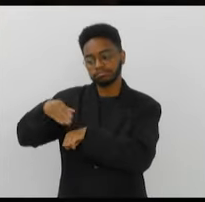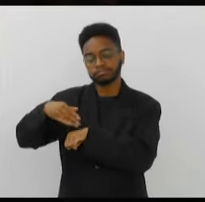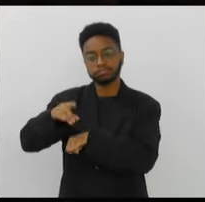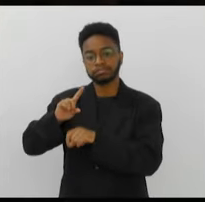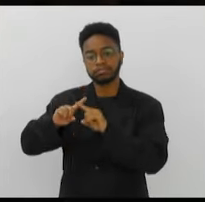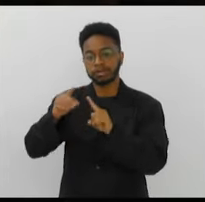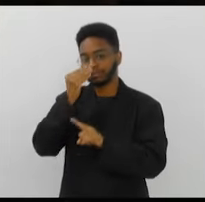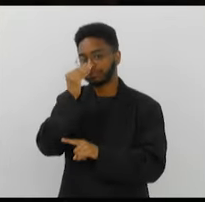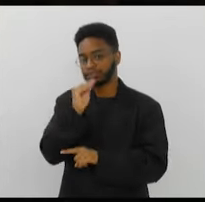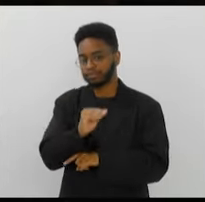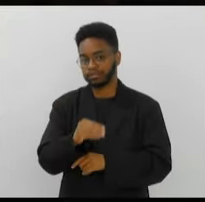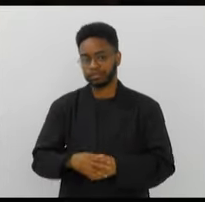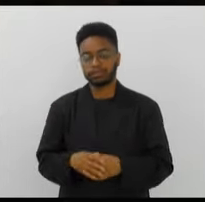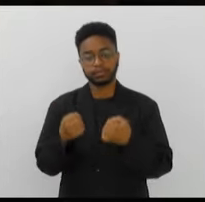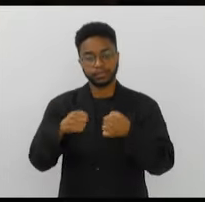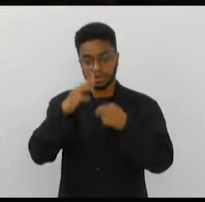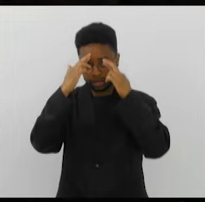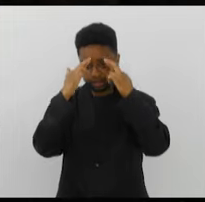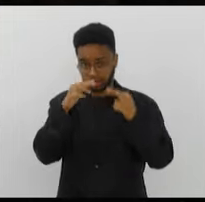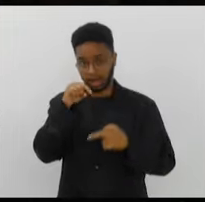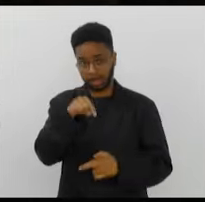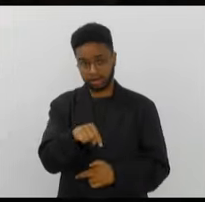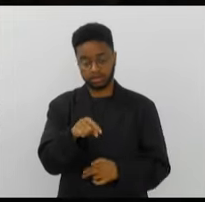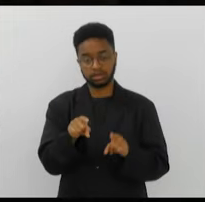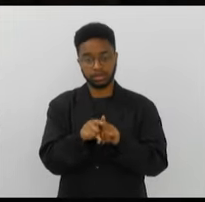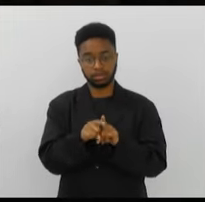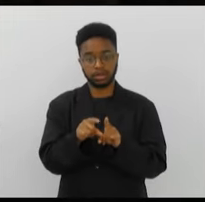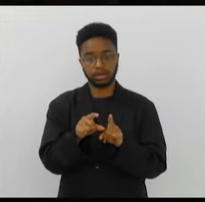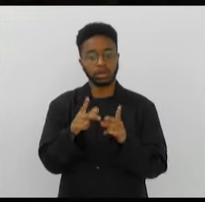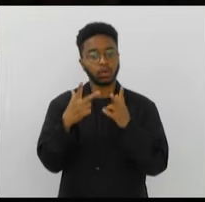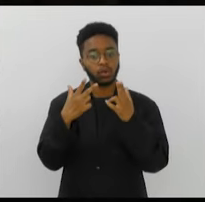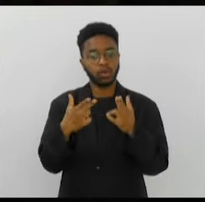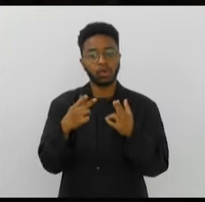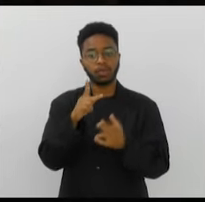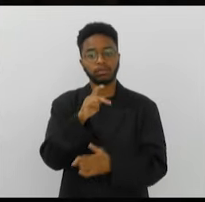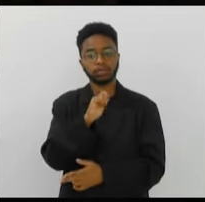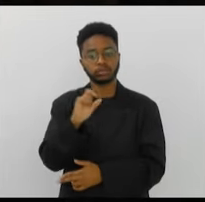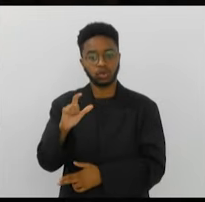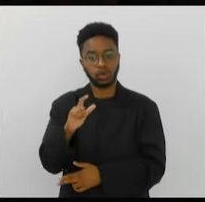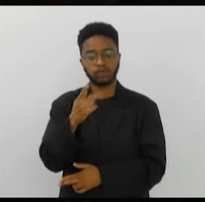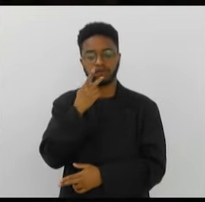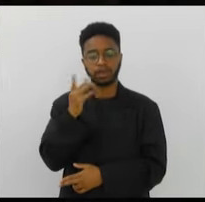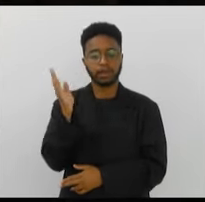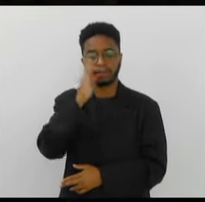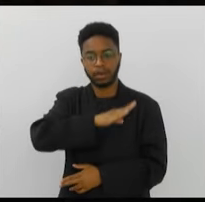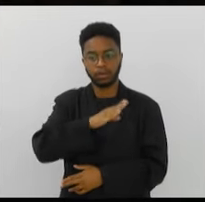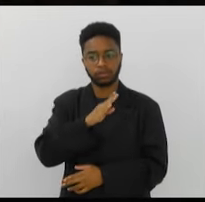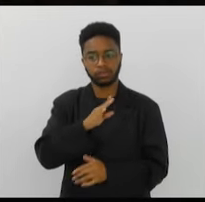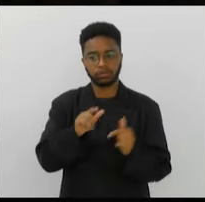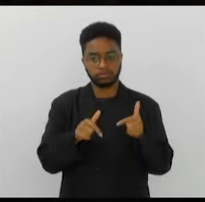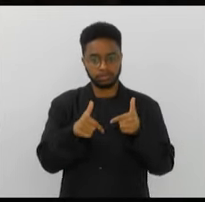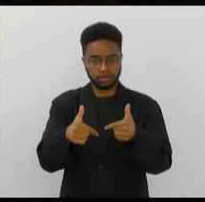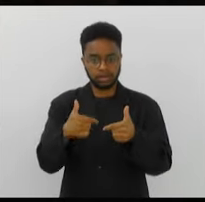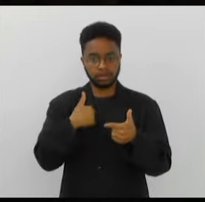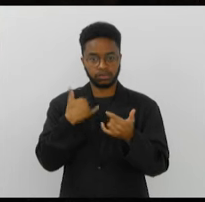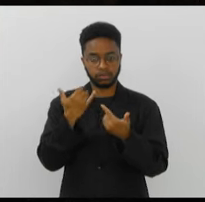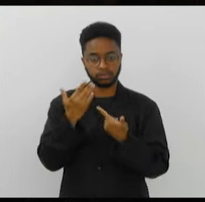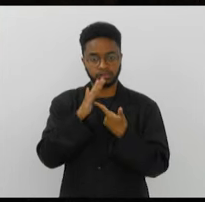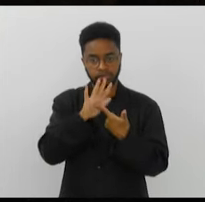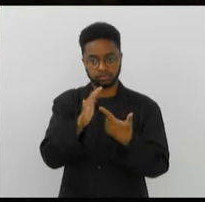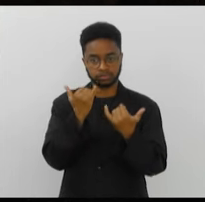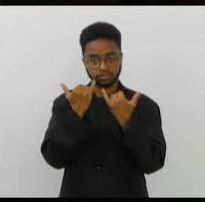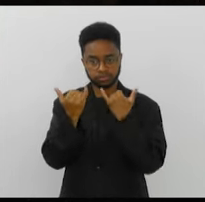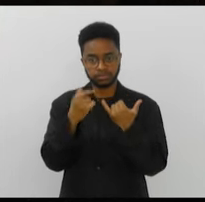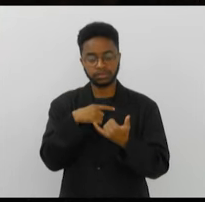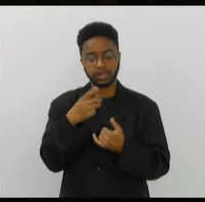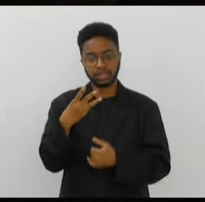parlamento, né? Voltando à pauta do PSOL, quando o PSOL vem criticar a operação, só para efeito de informação, que além das